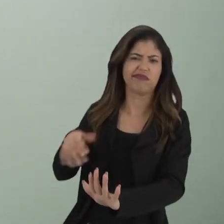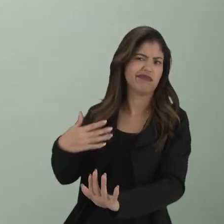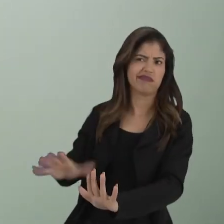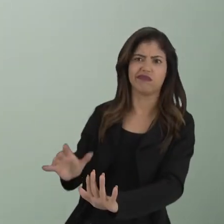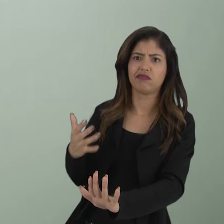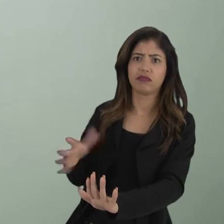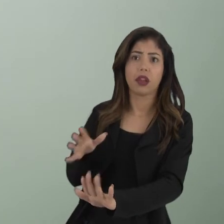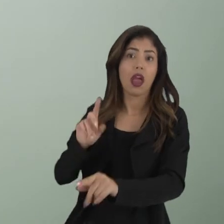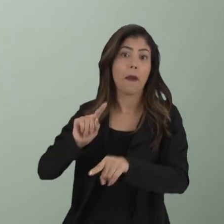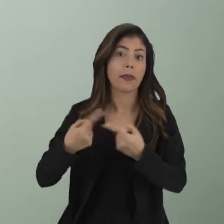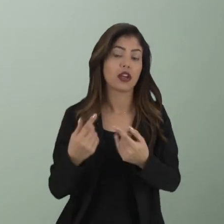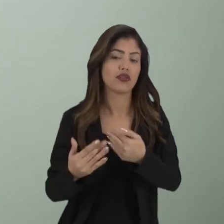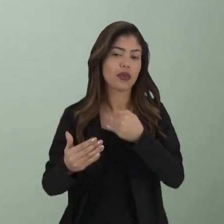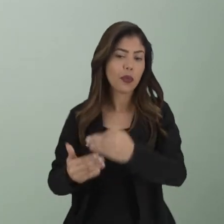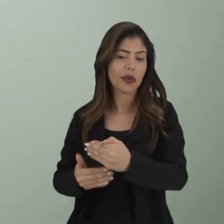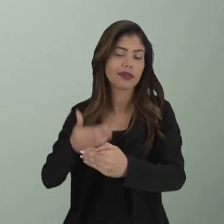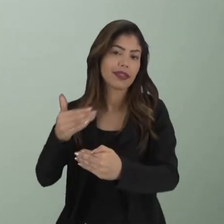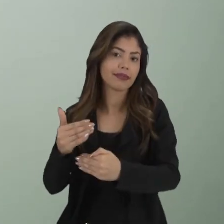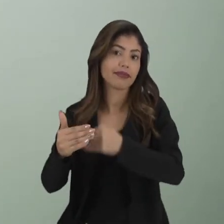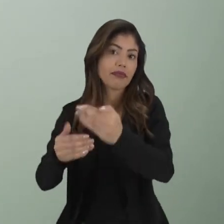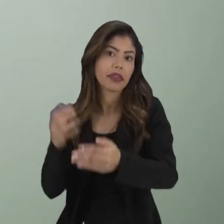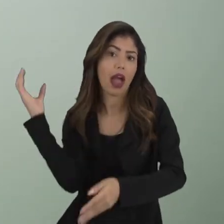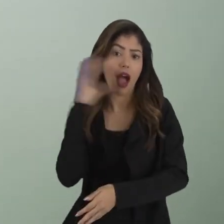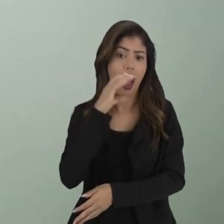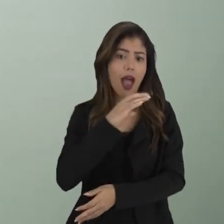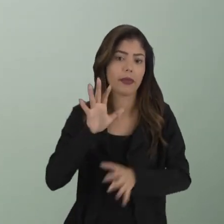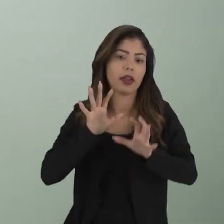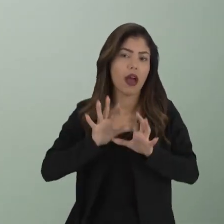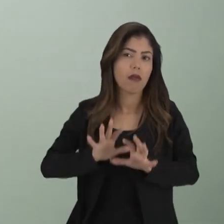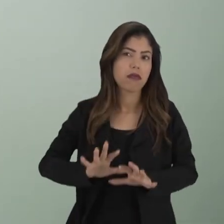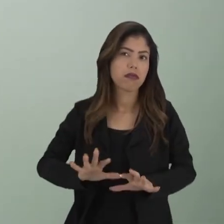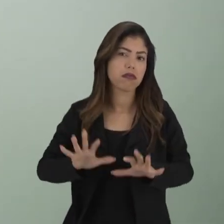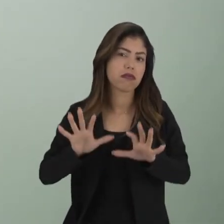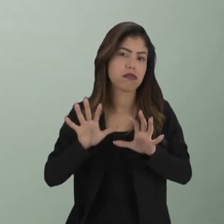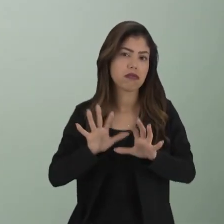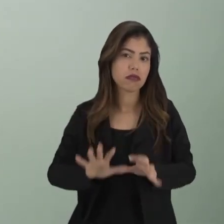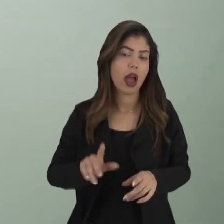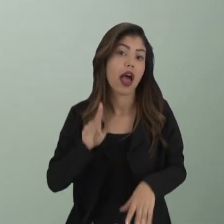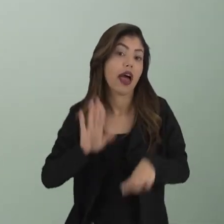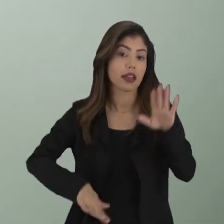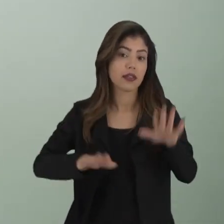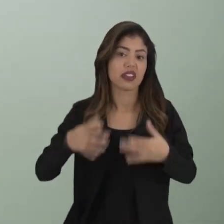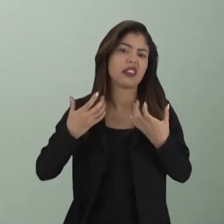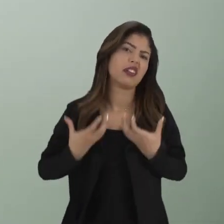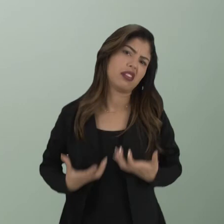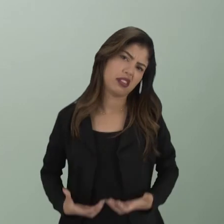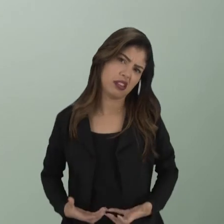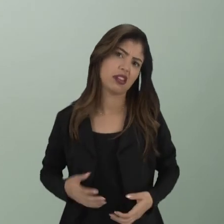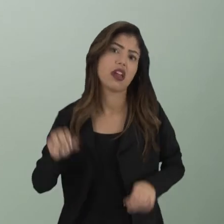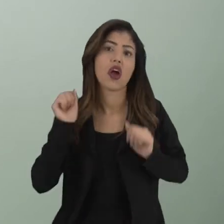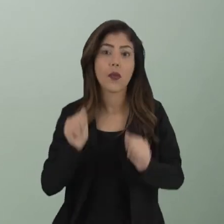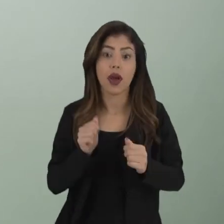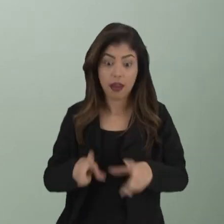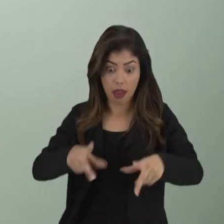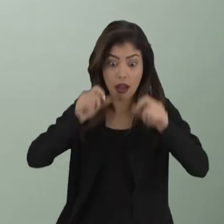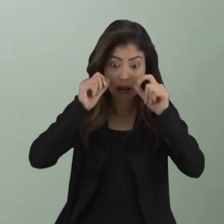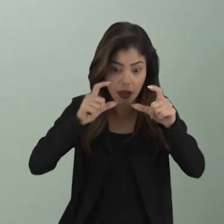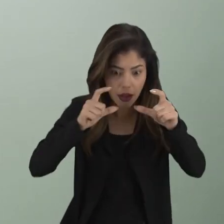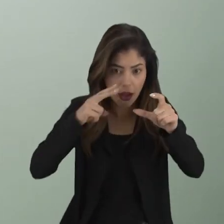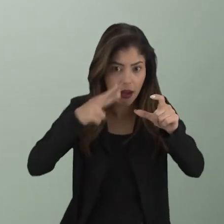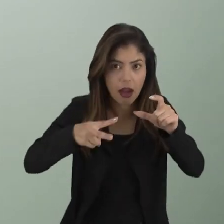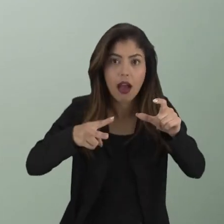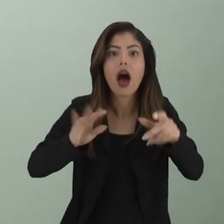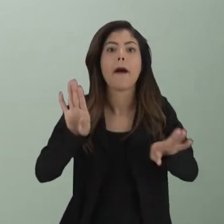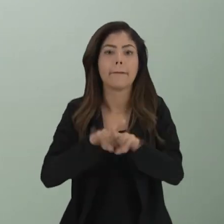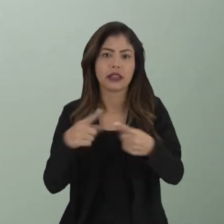mas ele fala que o processo de escrita é esse, às vezes é acelerado, às vezes é devagar, às vezes é um pouco mais cansativo, às vezes pode nos prender a atenção, às vezes pode nos deixar um pouco